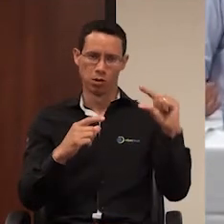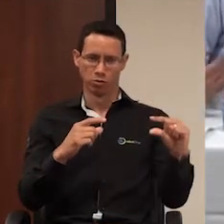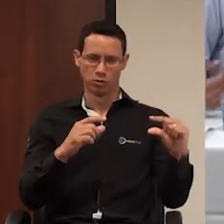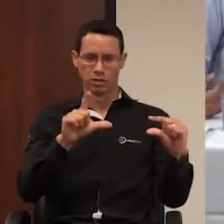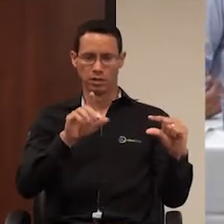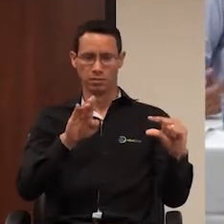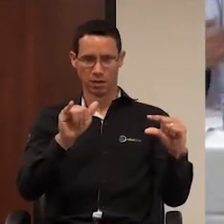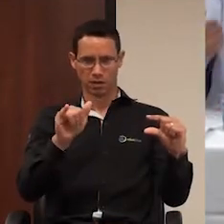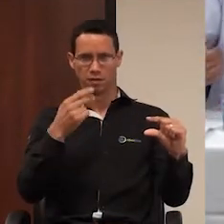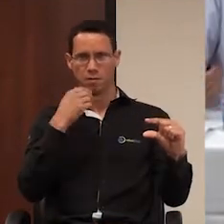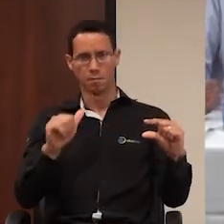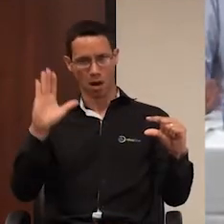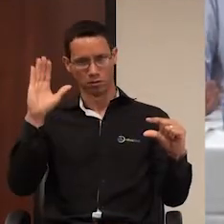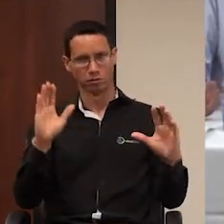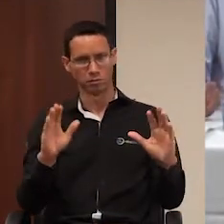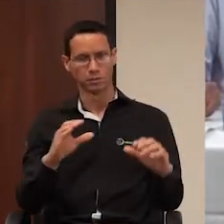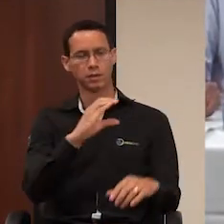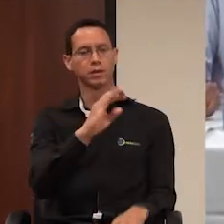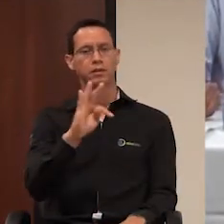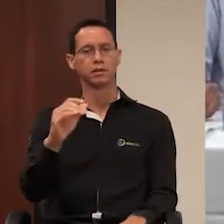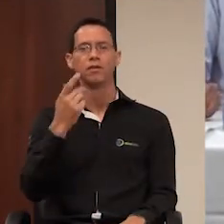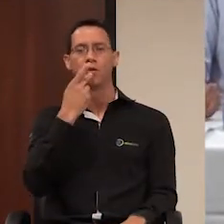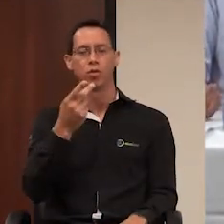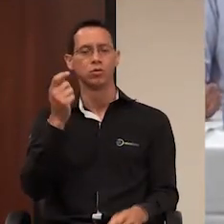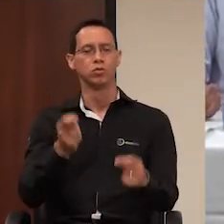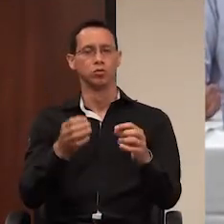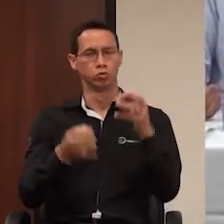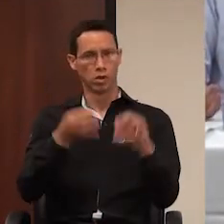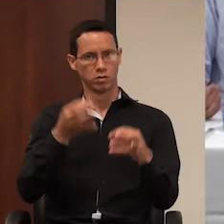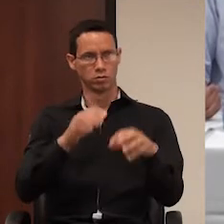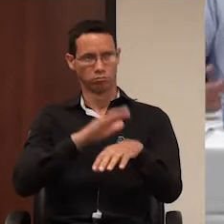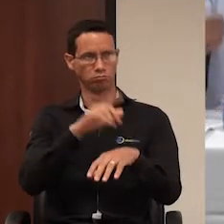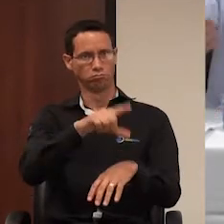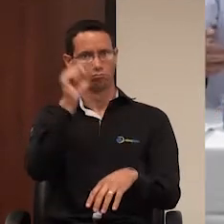CPC disse, o juiz nomeará o curador